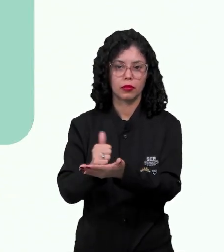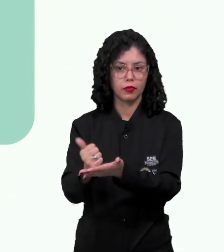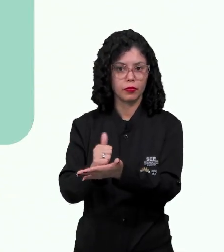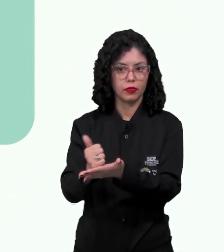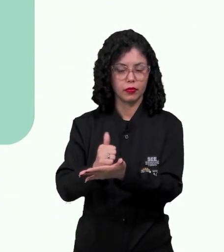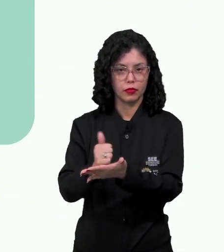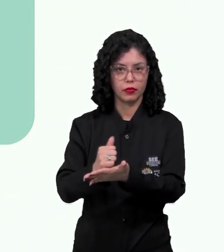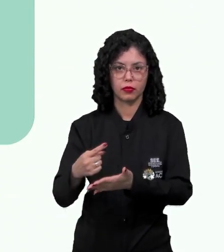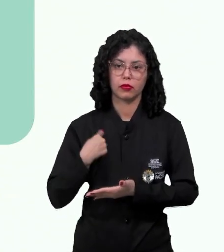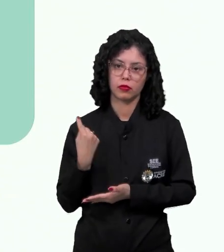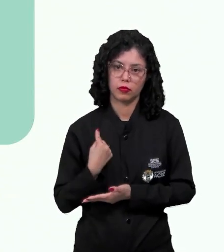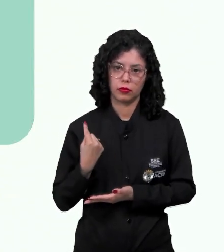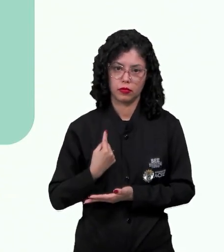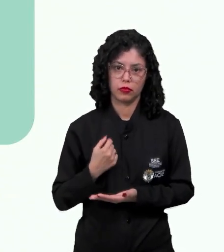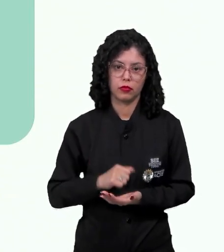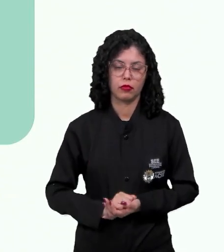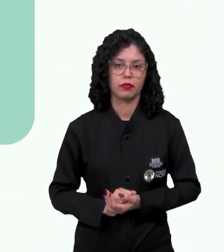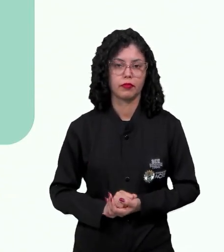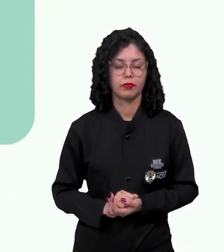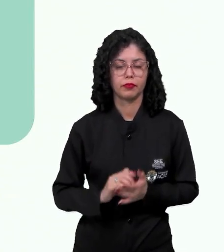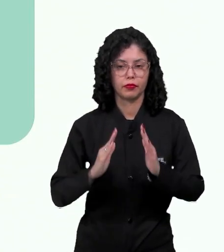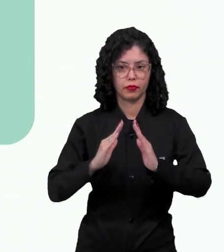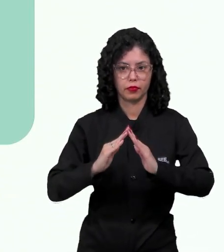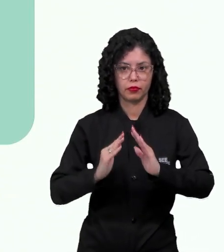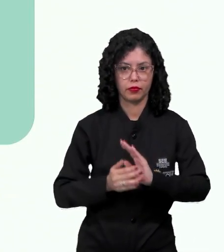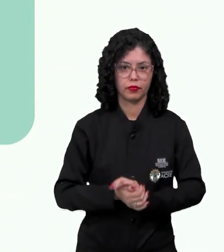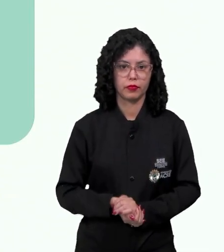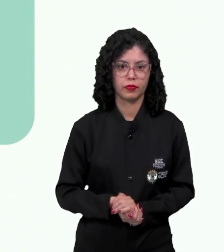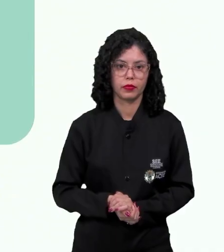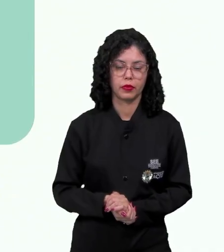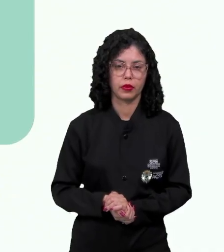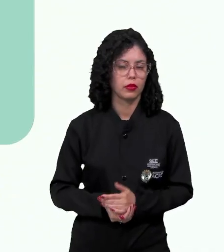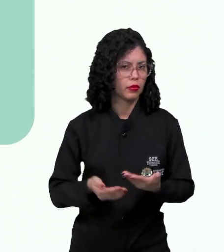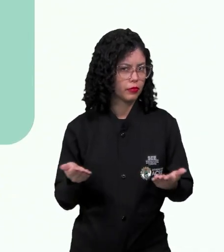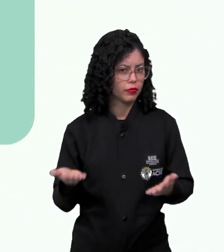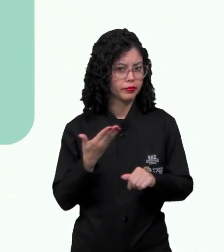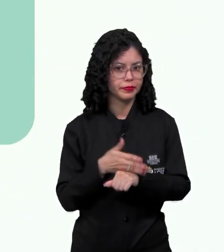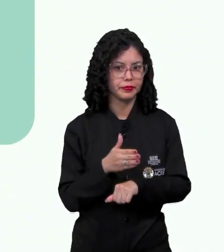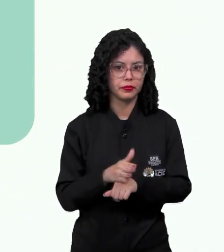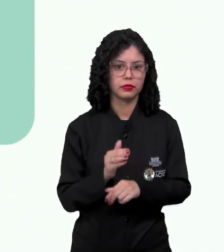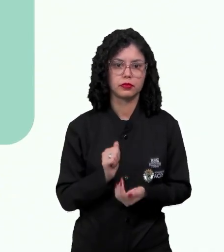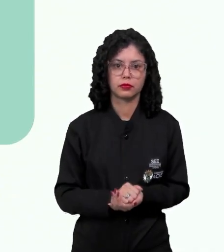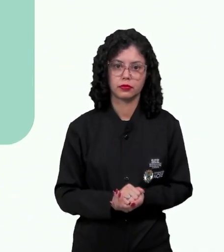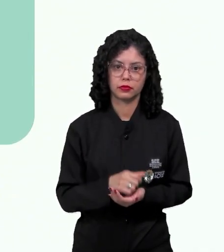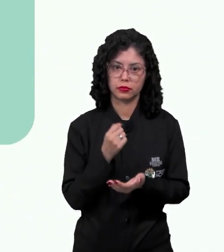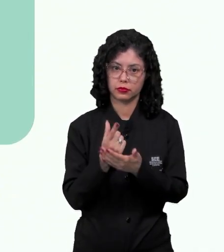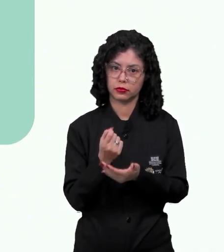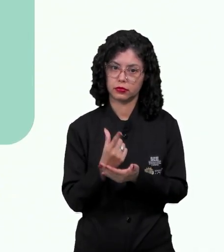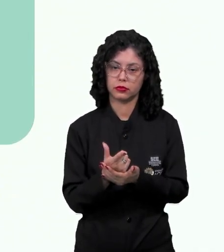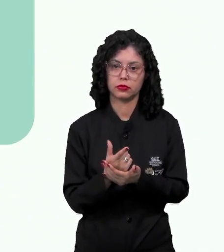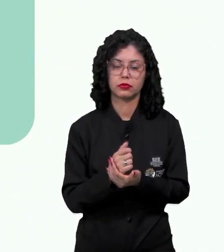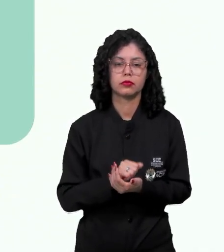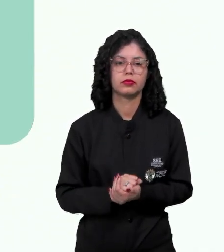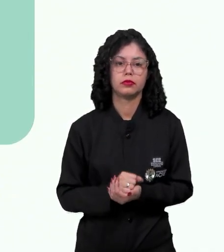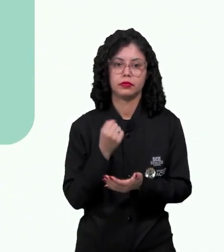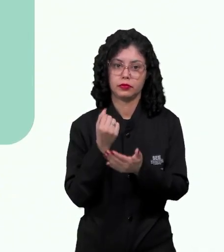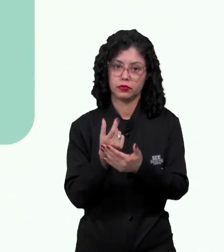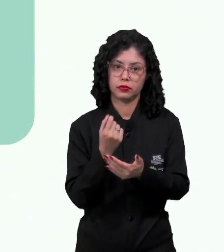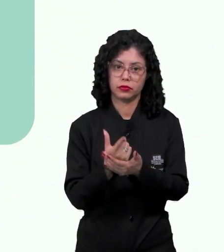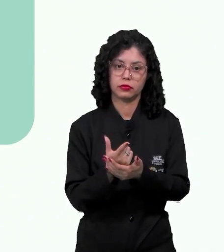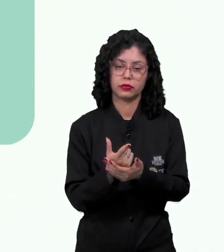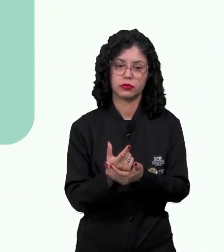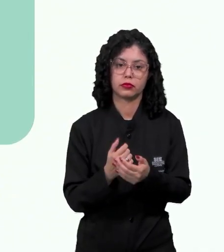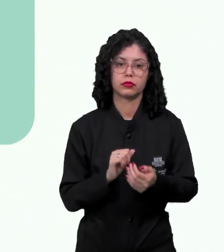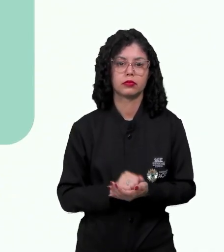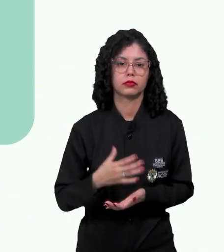D. Jogar videogame sozinho em casa. Será que isso é uma prática social coletiva ou individual? E